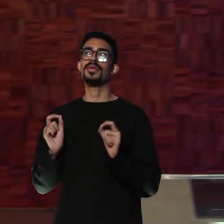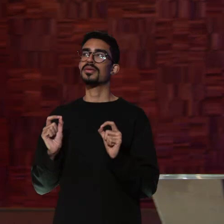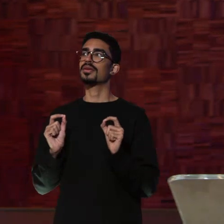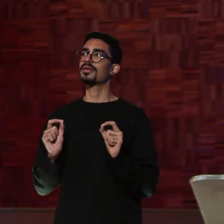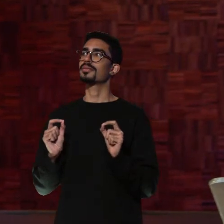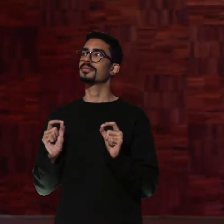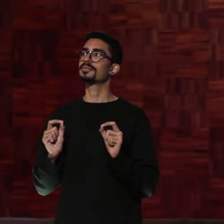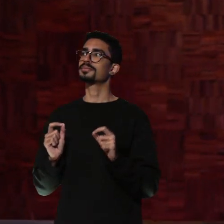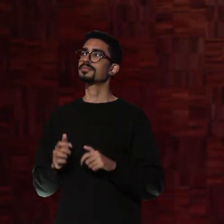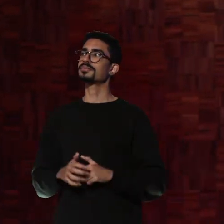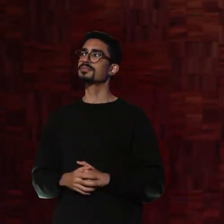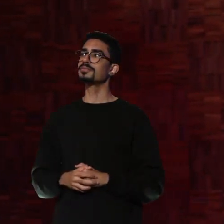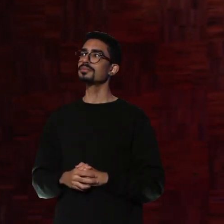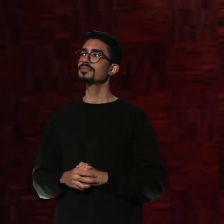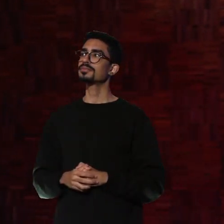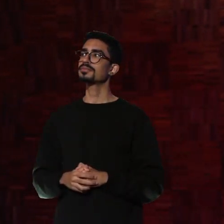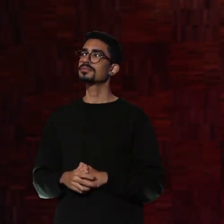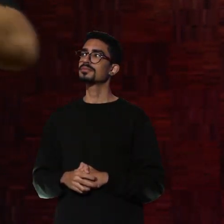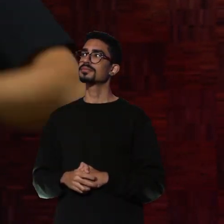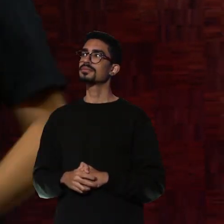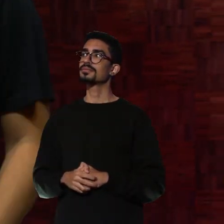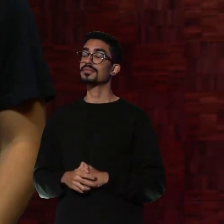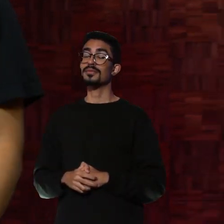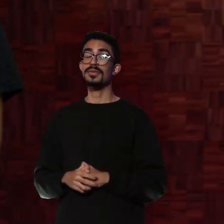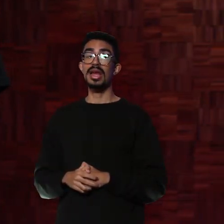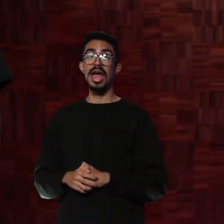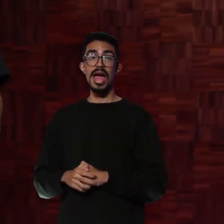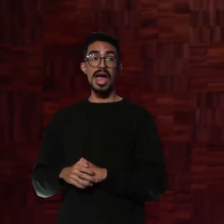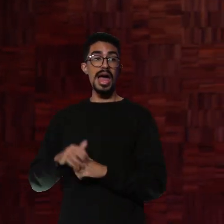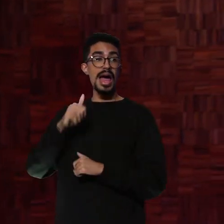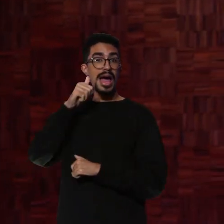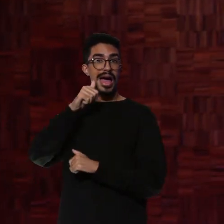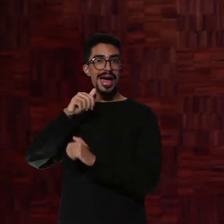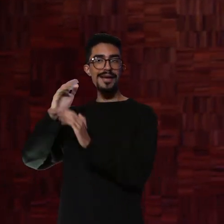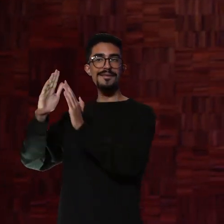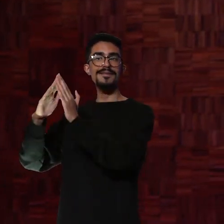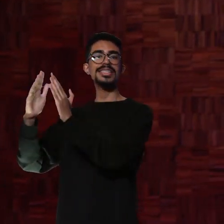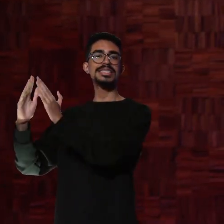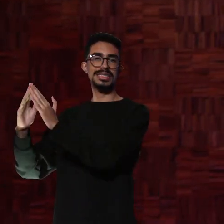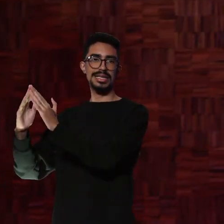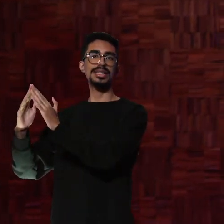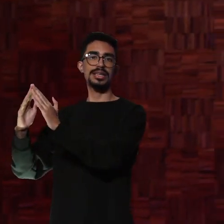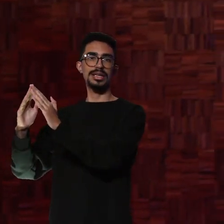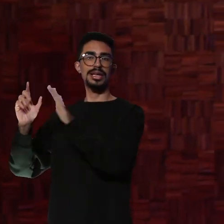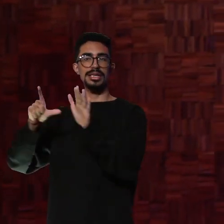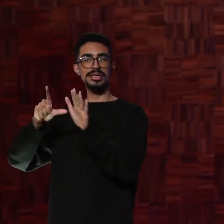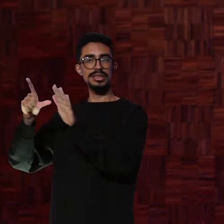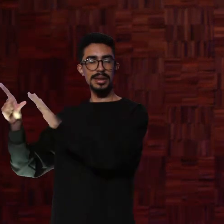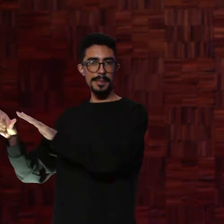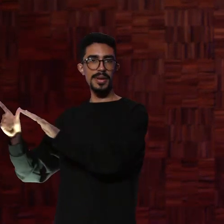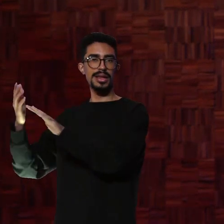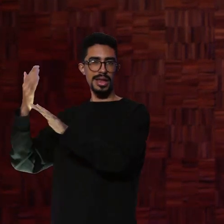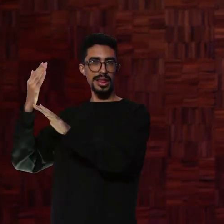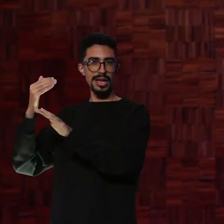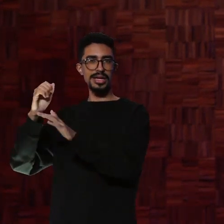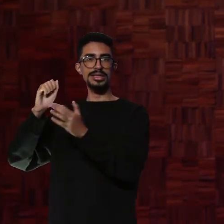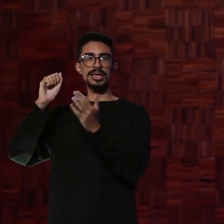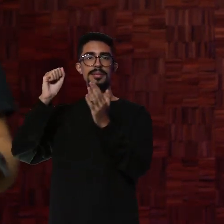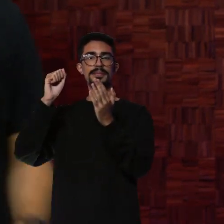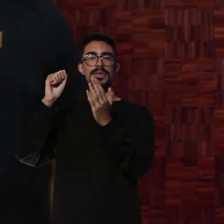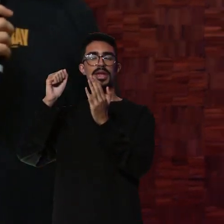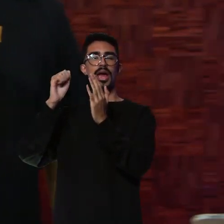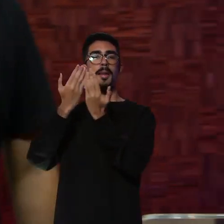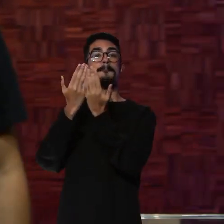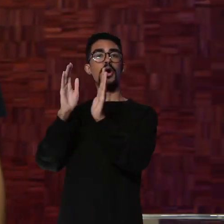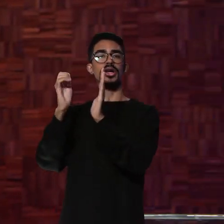insistindo, continuava orando. A nossa vizinha de porta, algumas semanas atrás, bateu na nossa porta e falou assim: Lucas, Evan, vocês podem